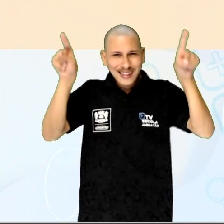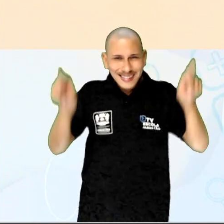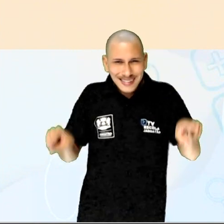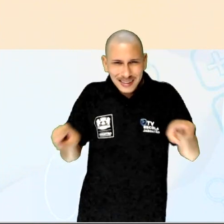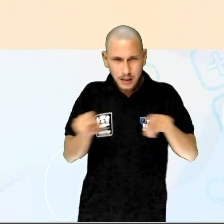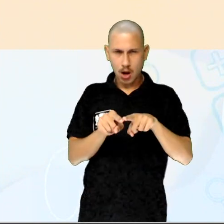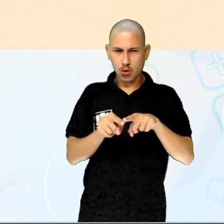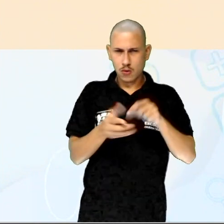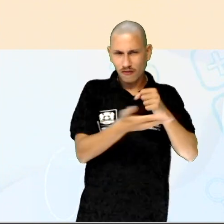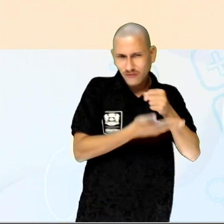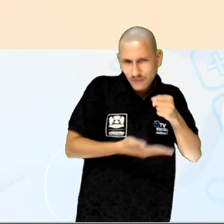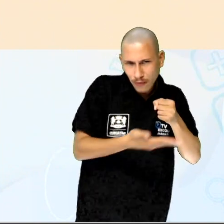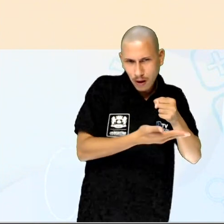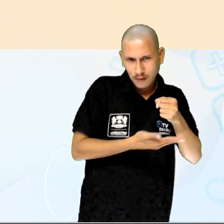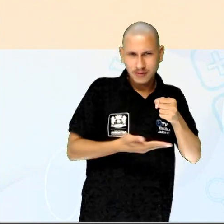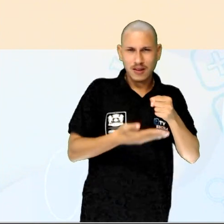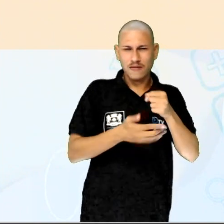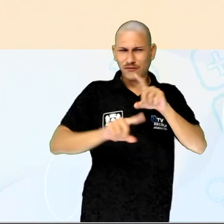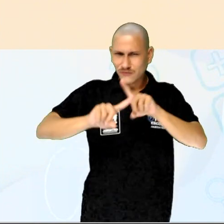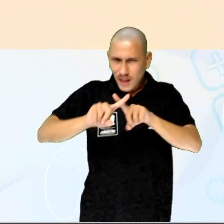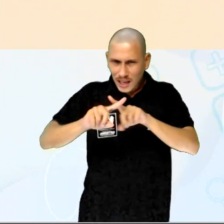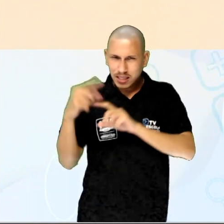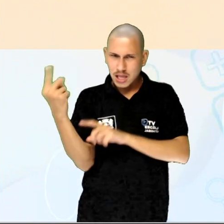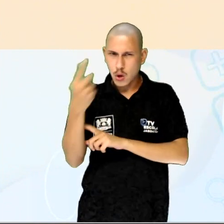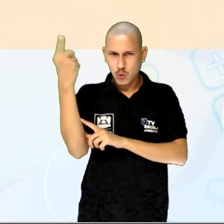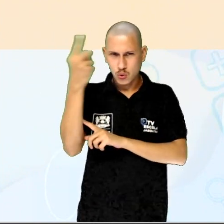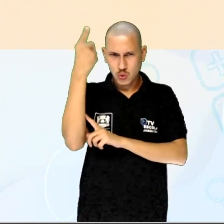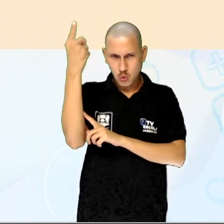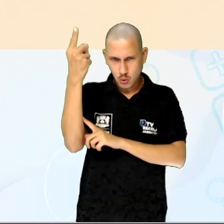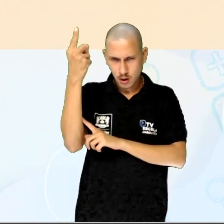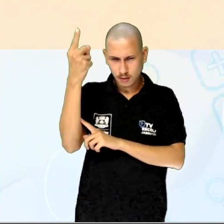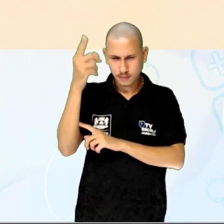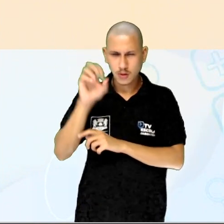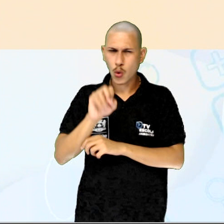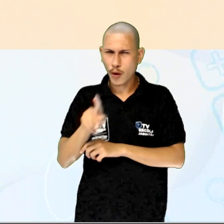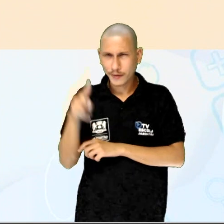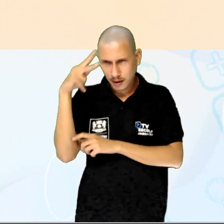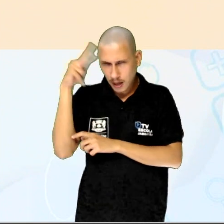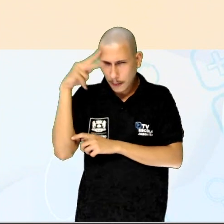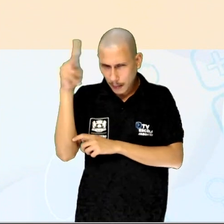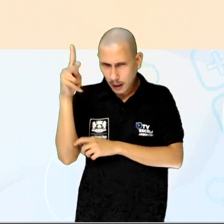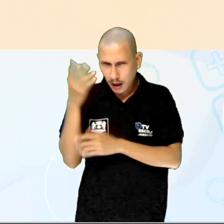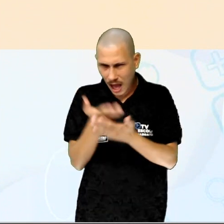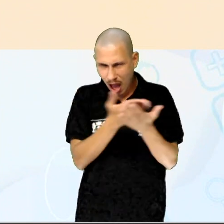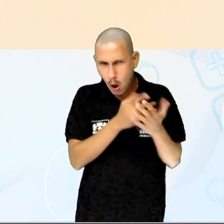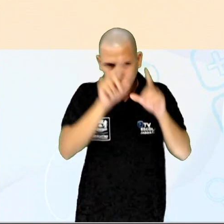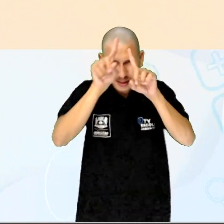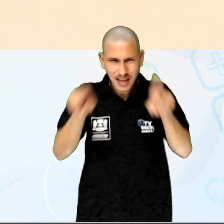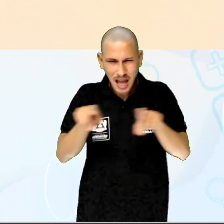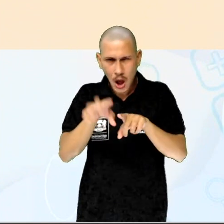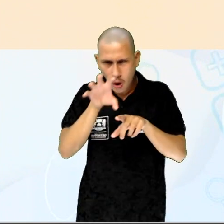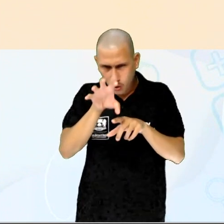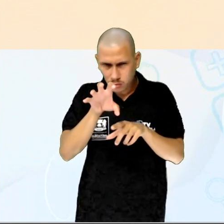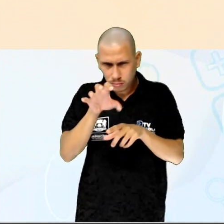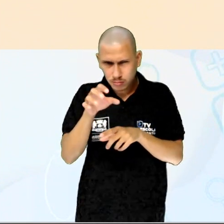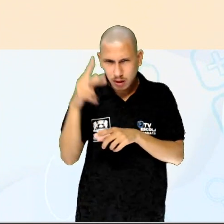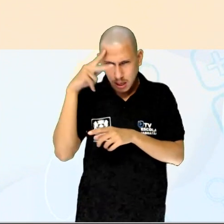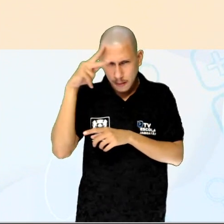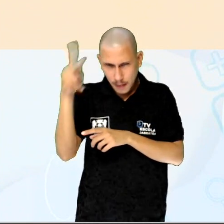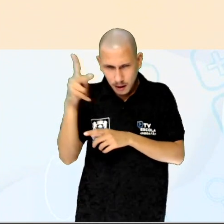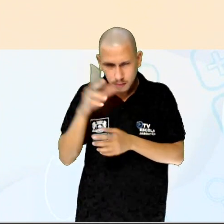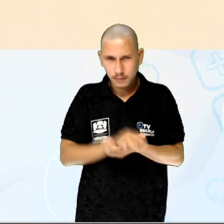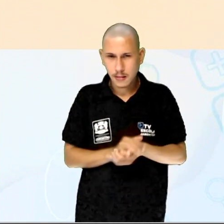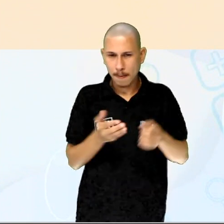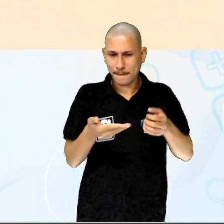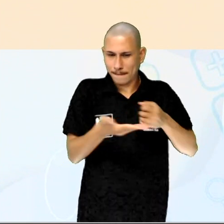base vezes a altura. Lembra lá, né, do que é base do que é altura lá da aula dos triângulos, né? A base é onde a figura está assentada,